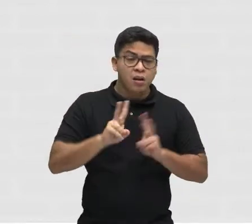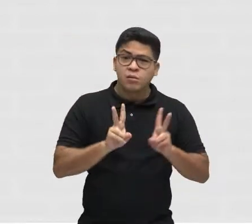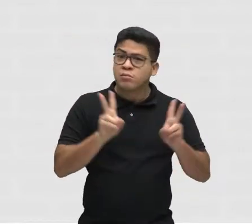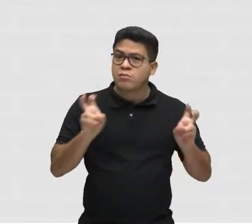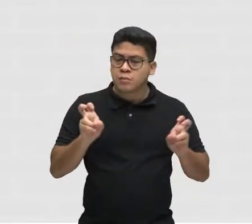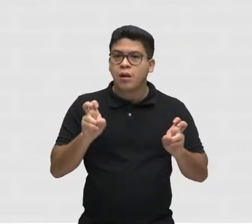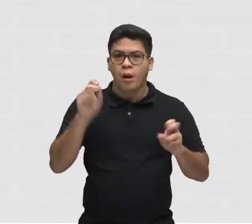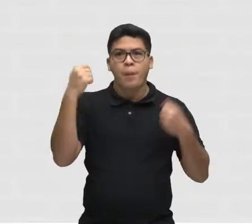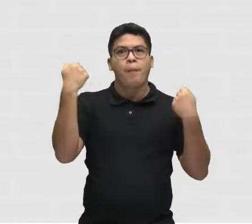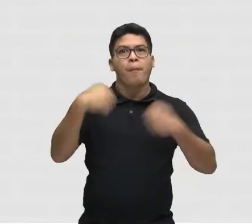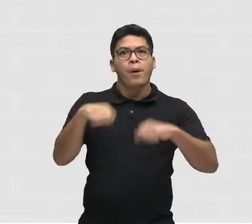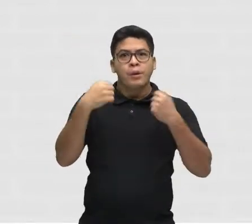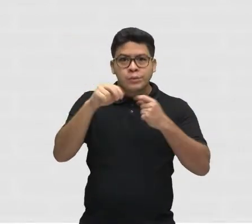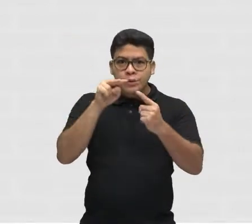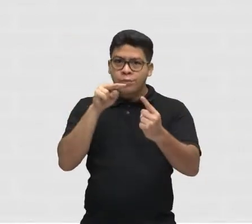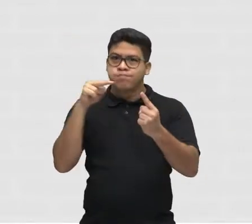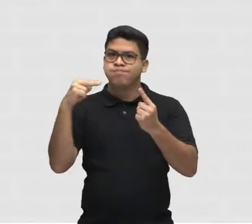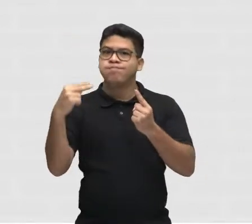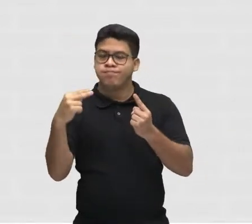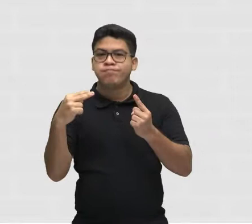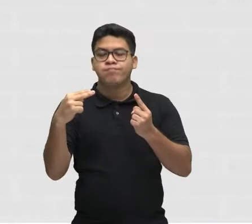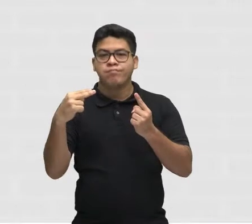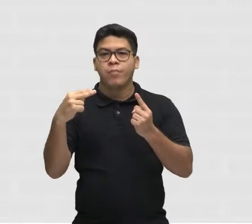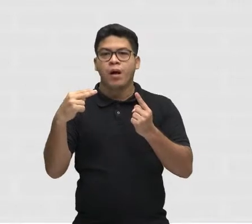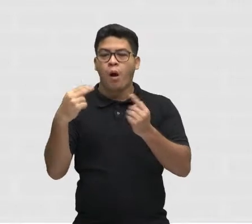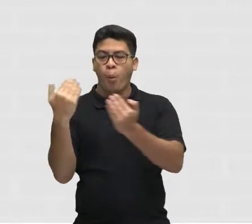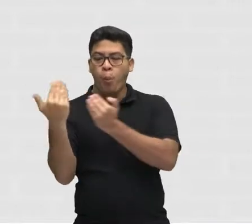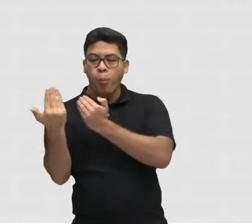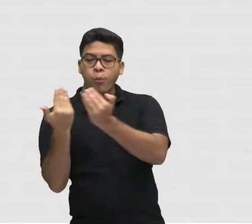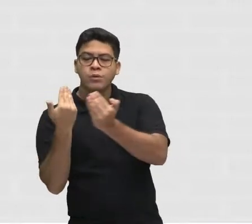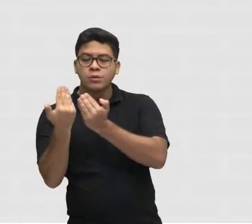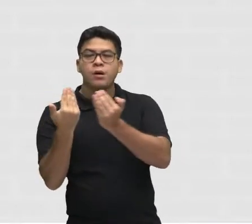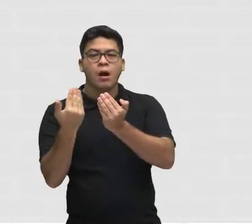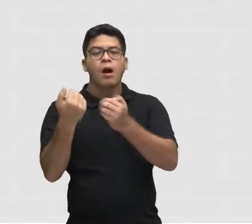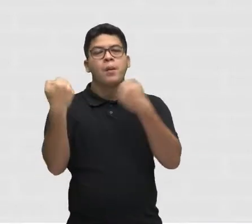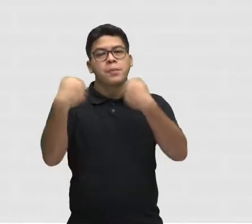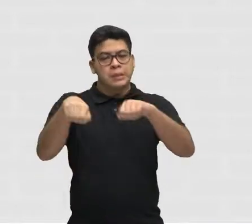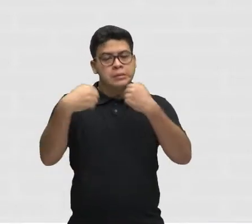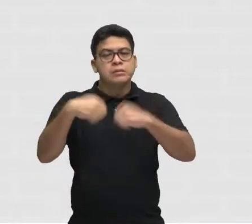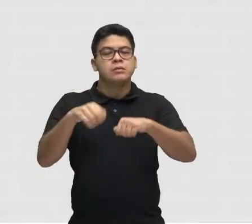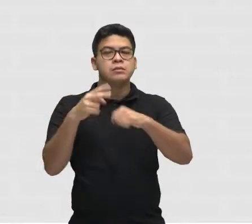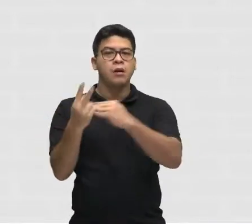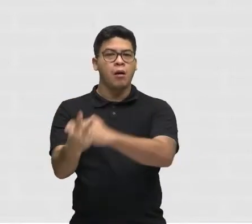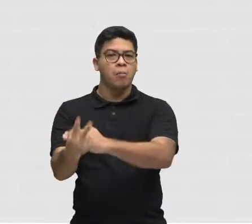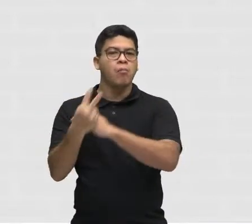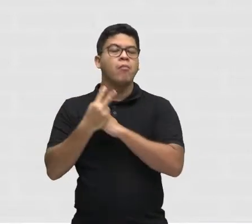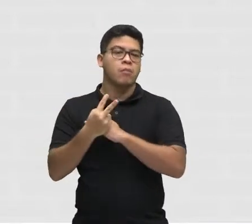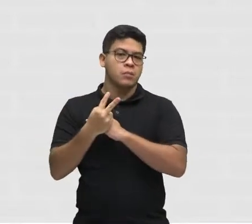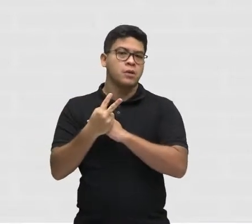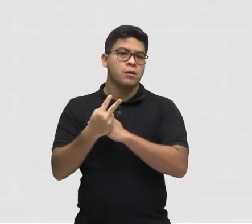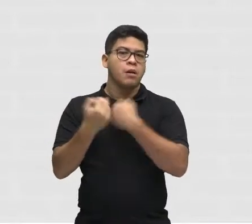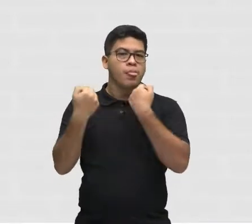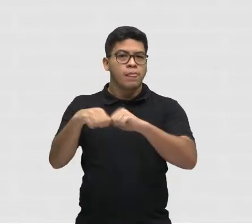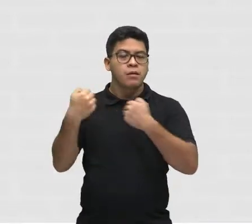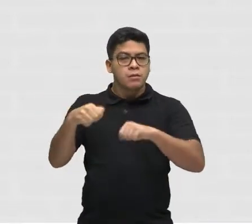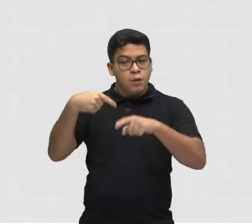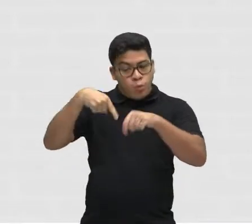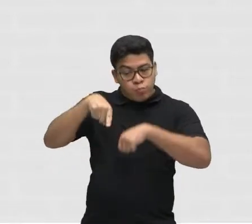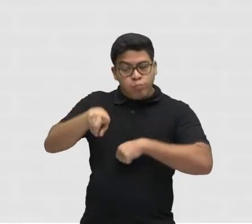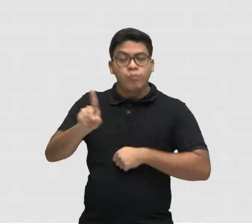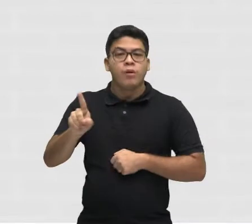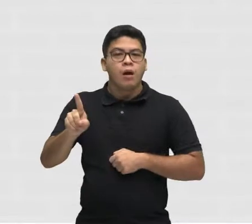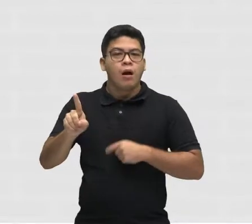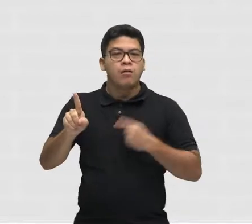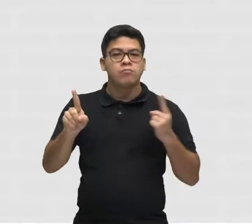mais e a gente tem dados mais concretos sobre isso. Então, é esse quantitativo que sofre dessa doença no mundo, então tem se tornado cada vez mais